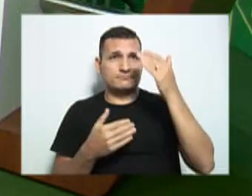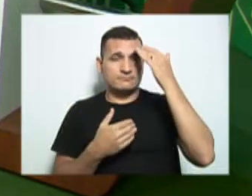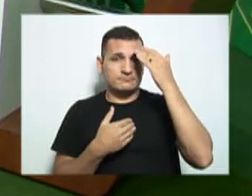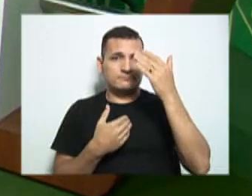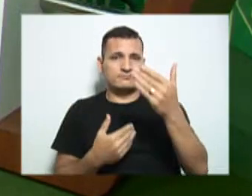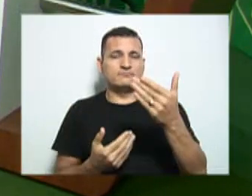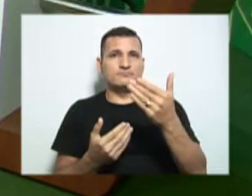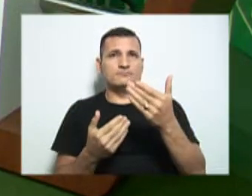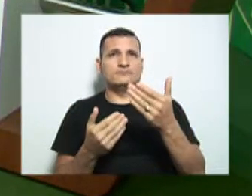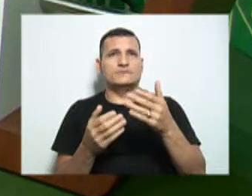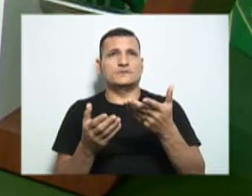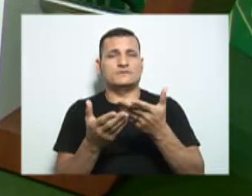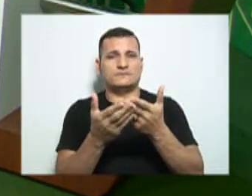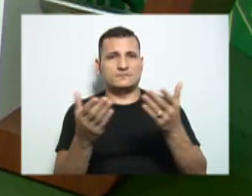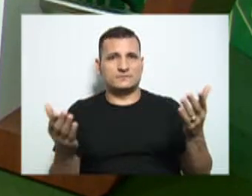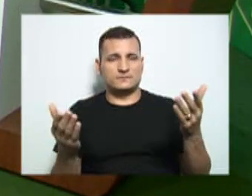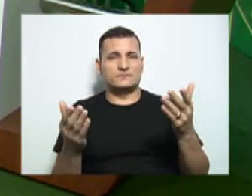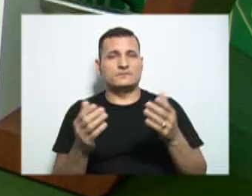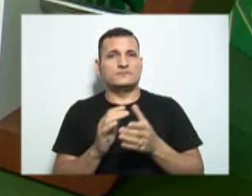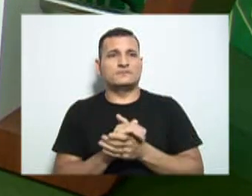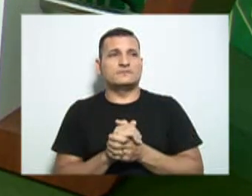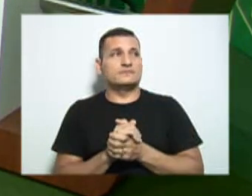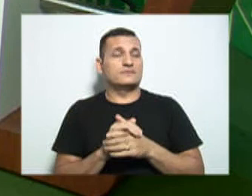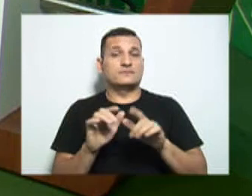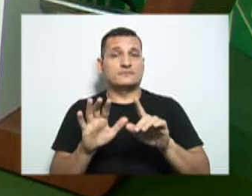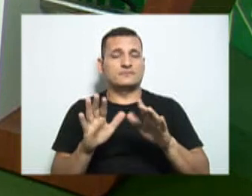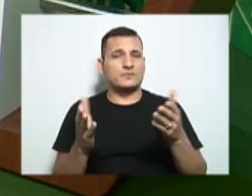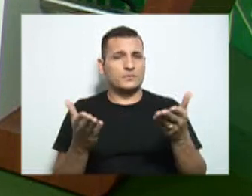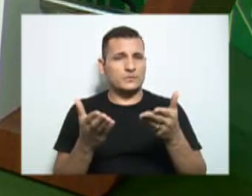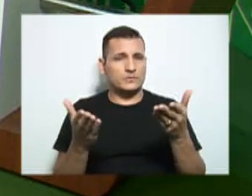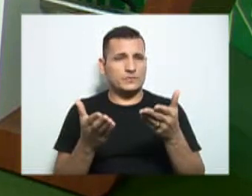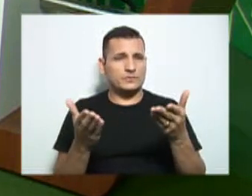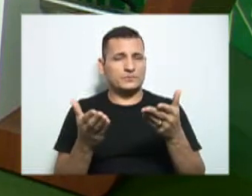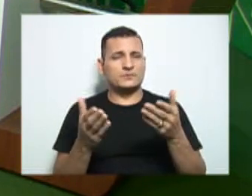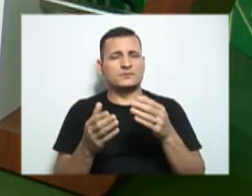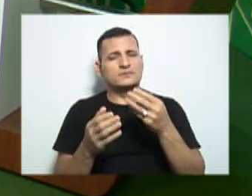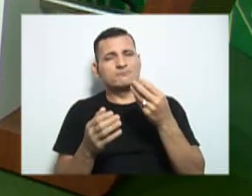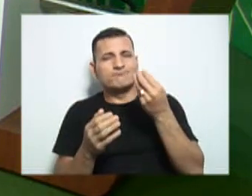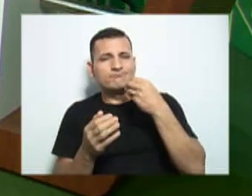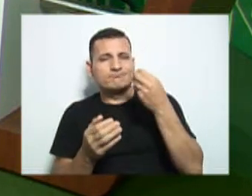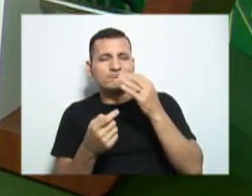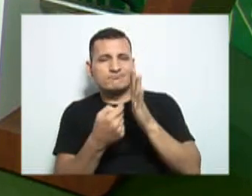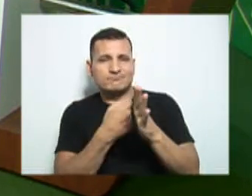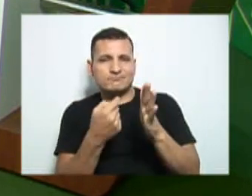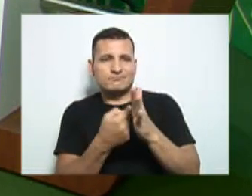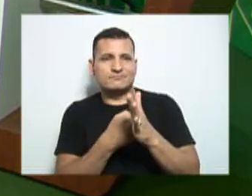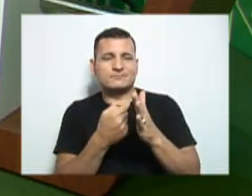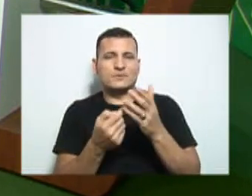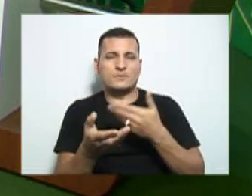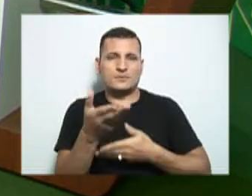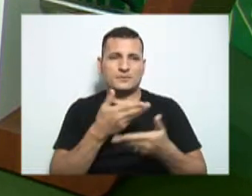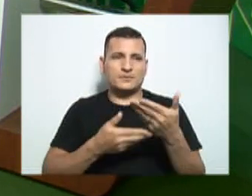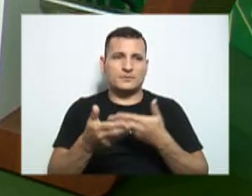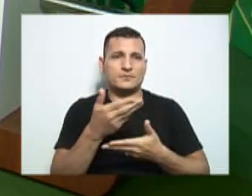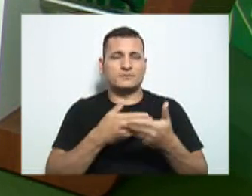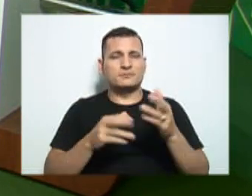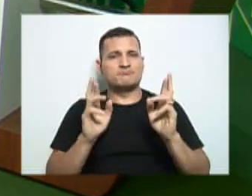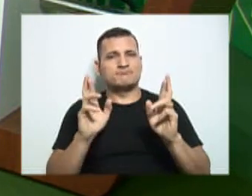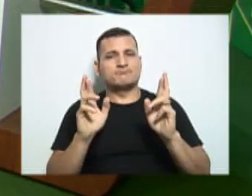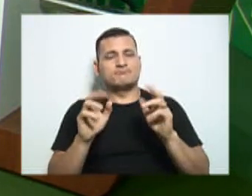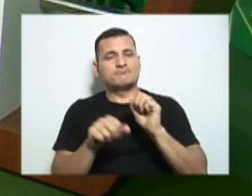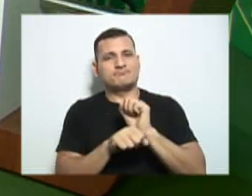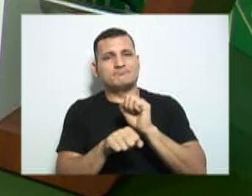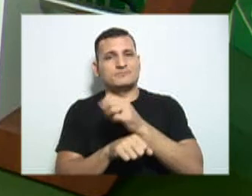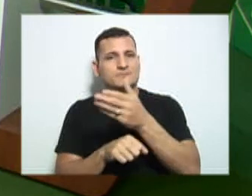a participação de todos vocês, embora hoje a participação foi um pouco pequena, né, mas aguardamos vocês